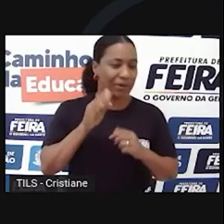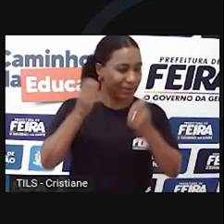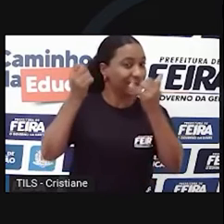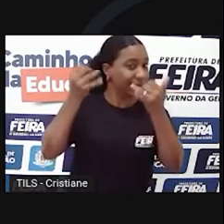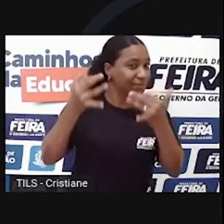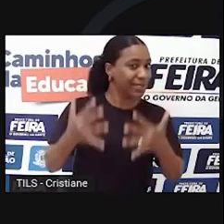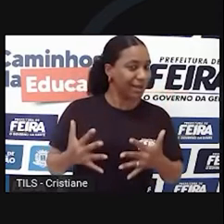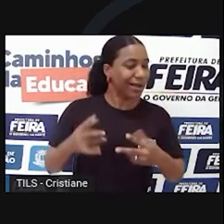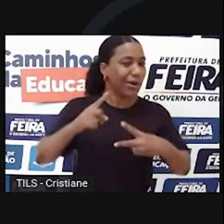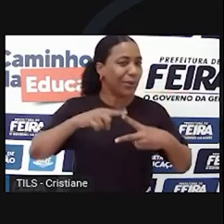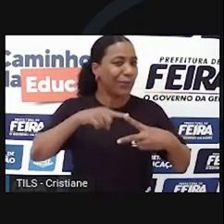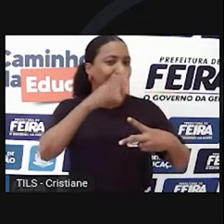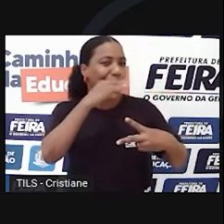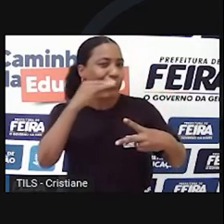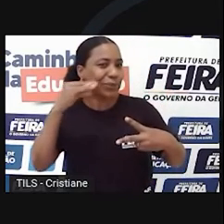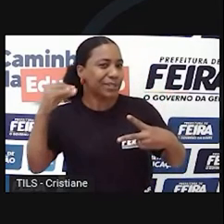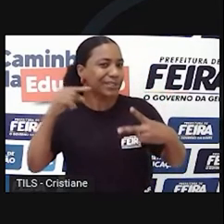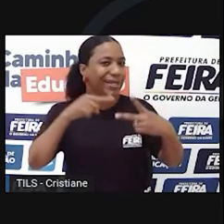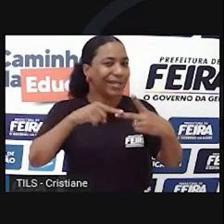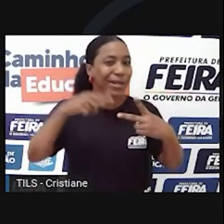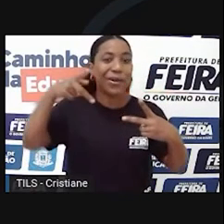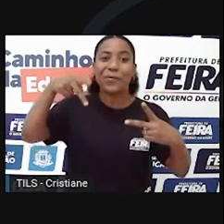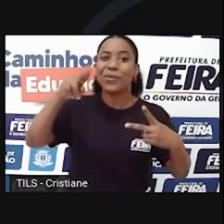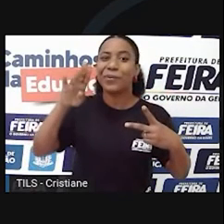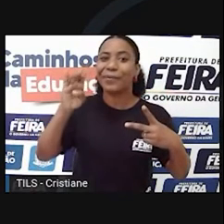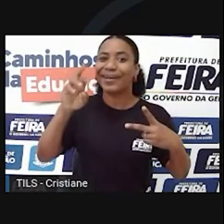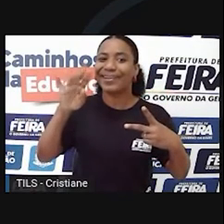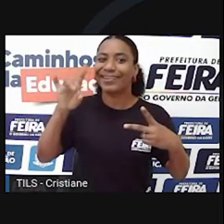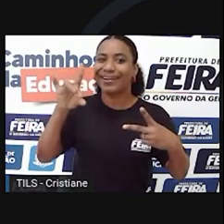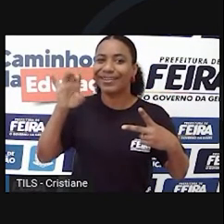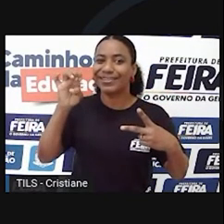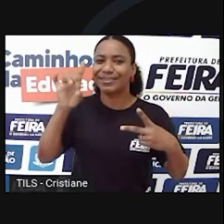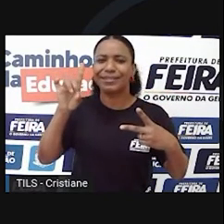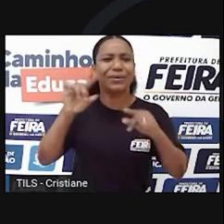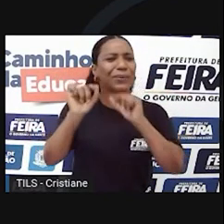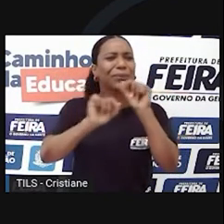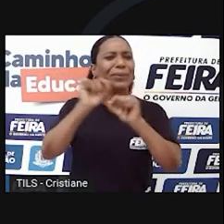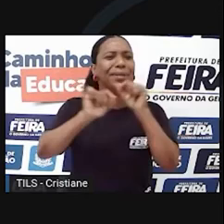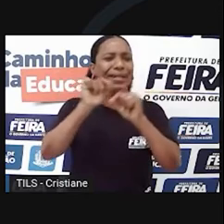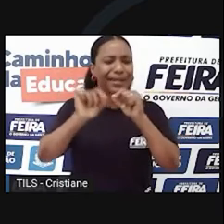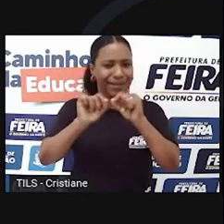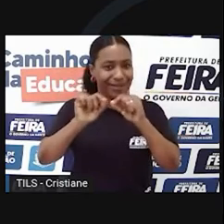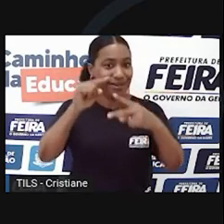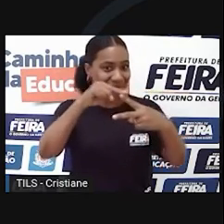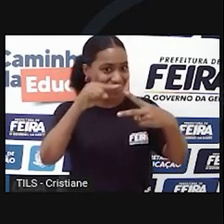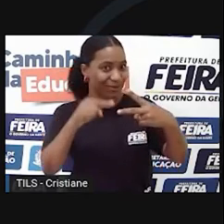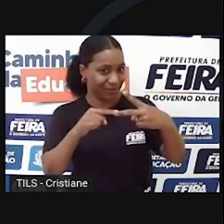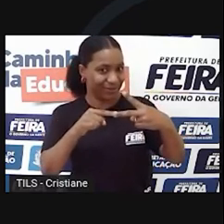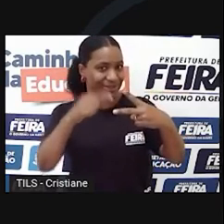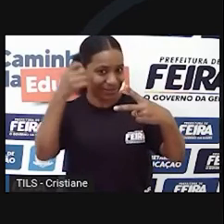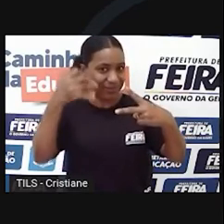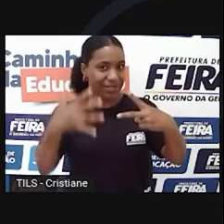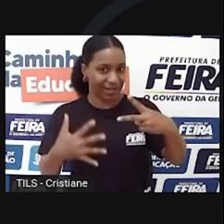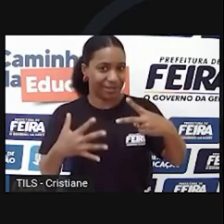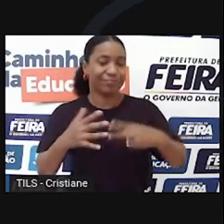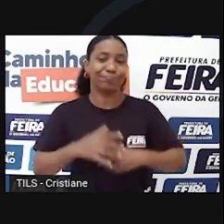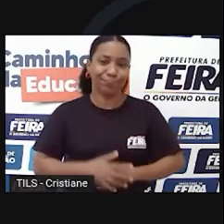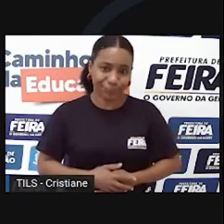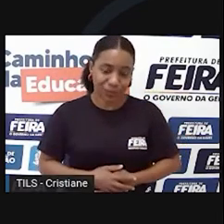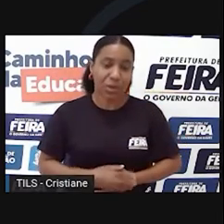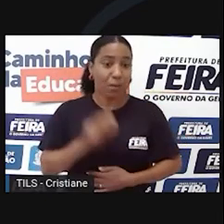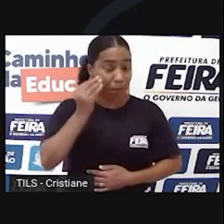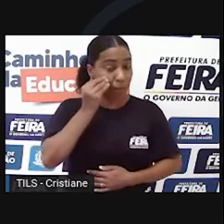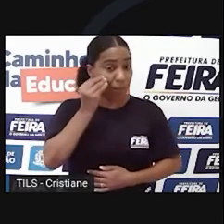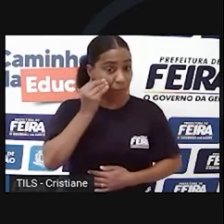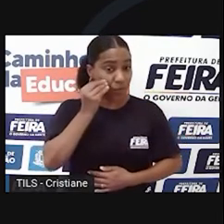puberdade e o que é adolescência. A puberdade é um fenômeno predominantemente biológico,